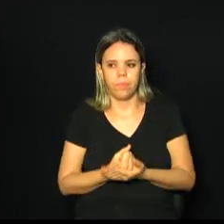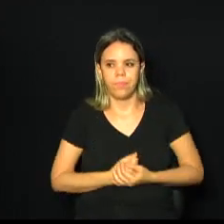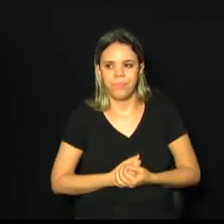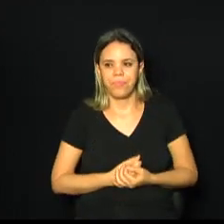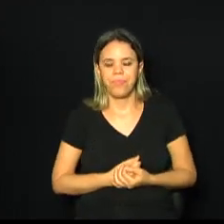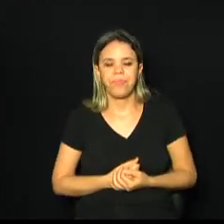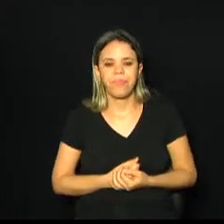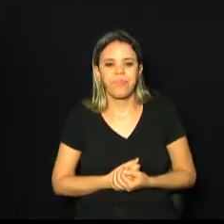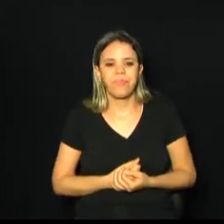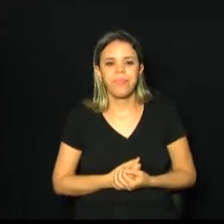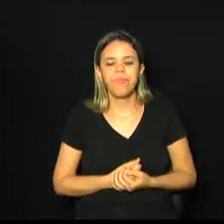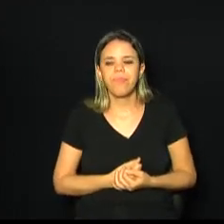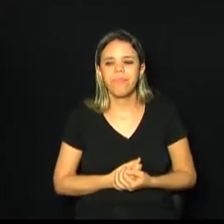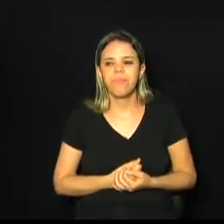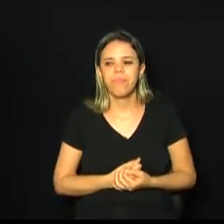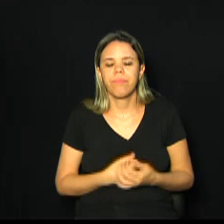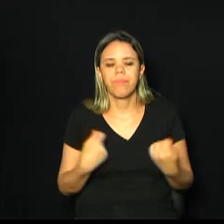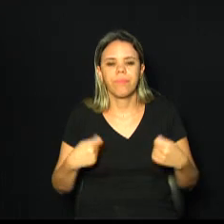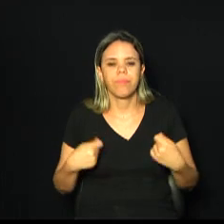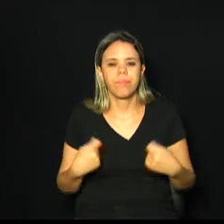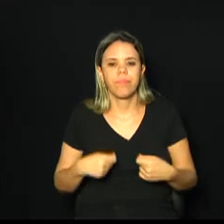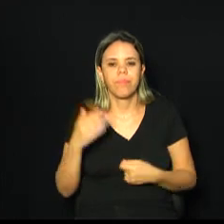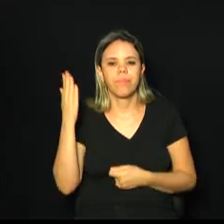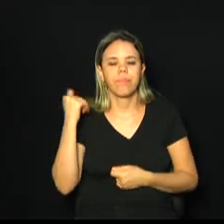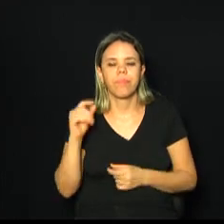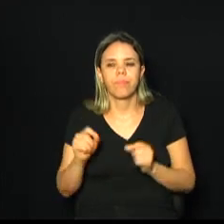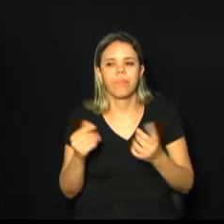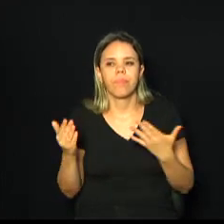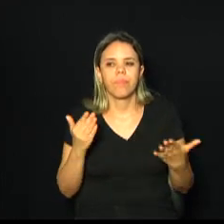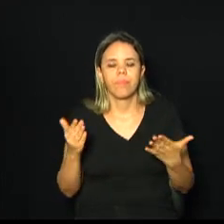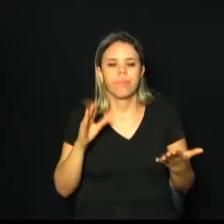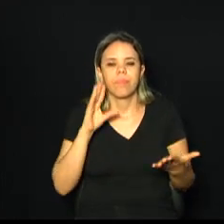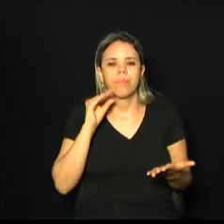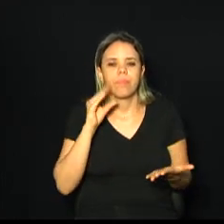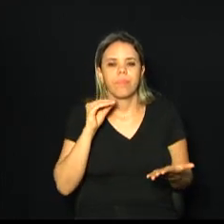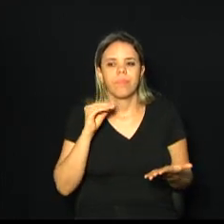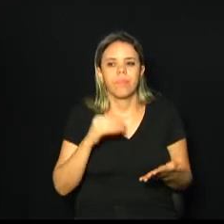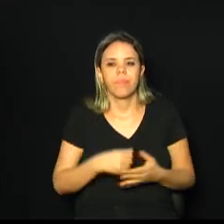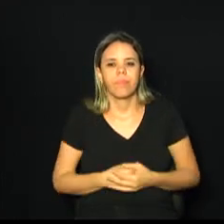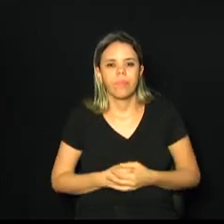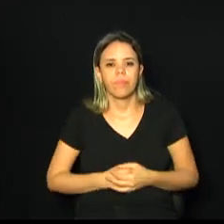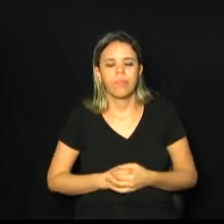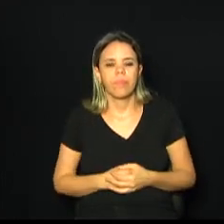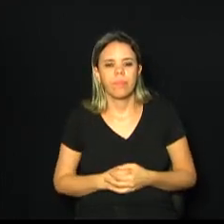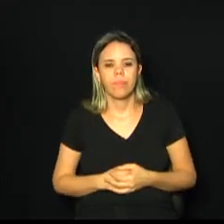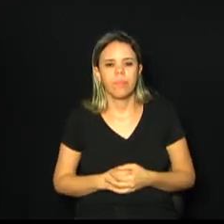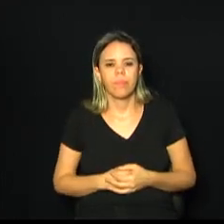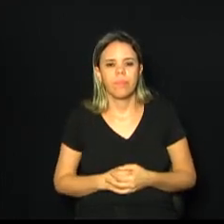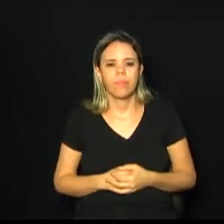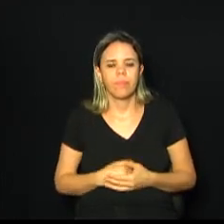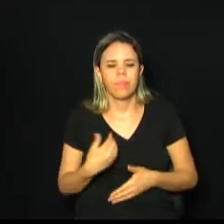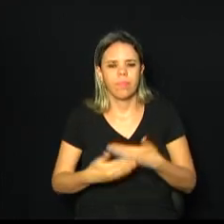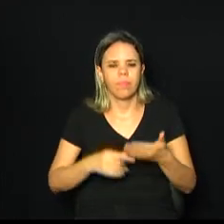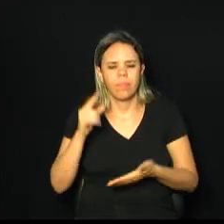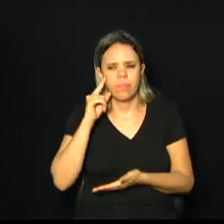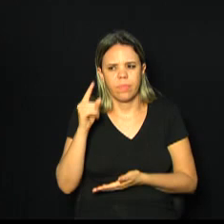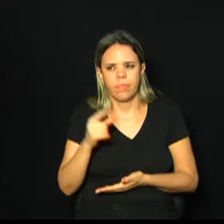né, que é necessário saber quais funcionários manipulam em seu dia a